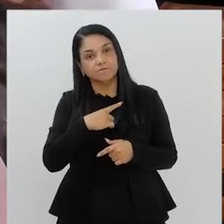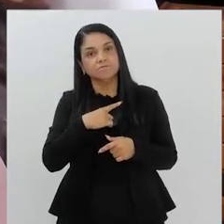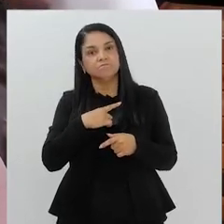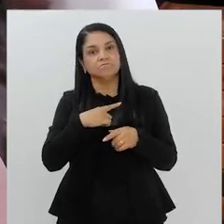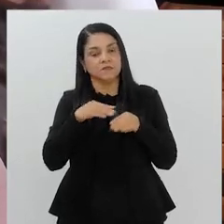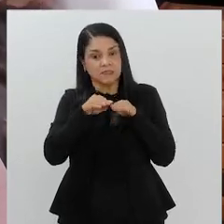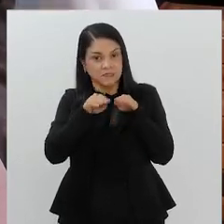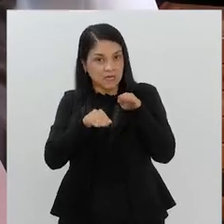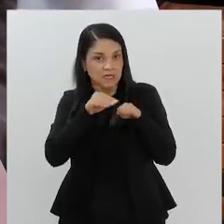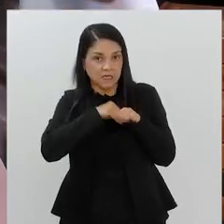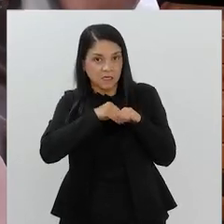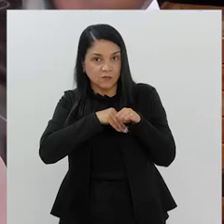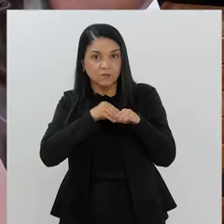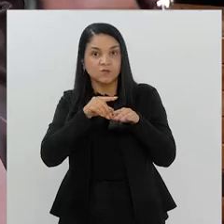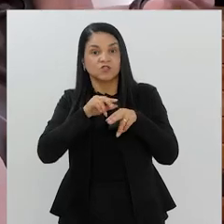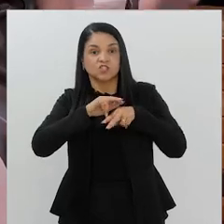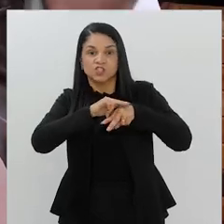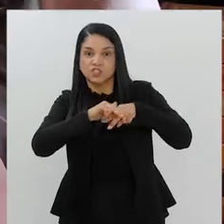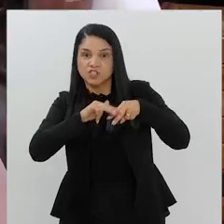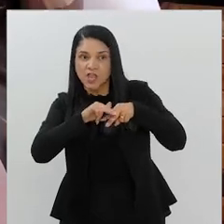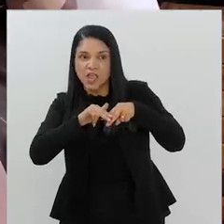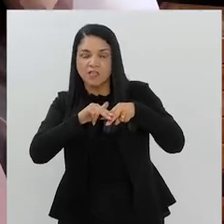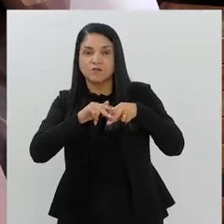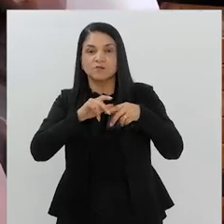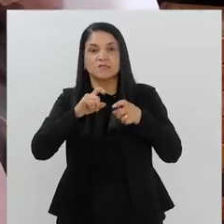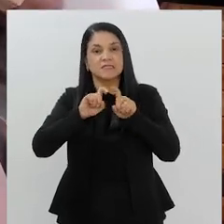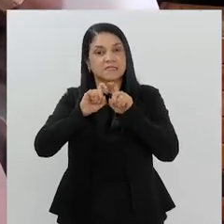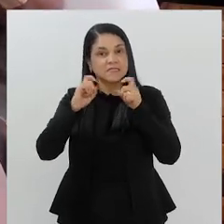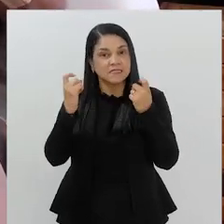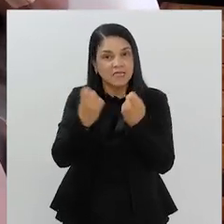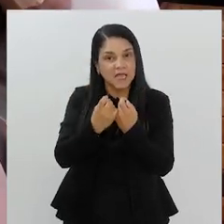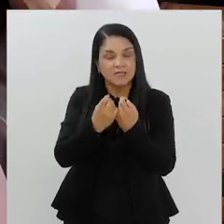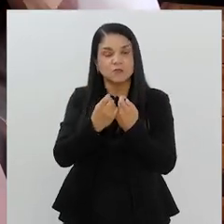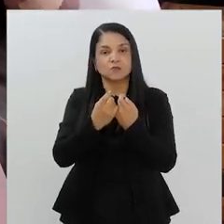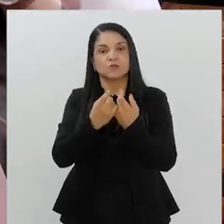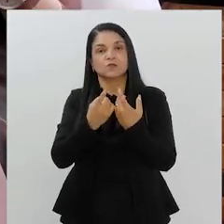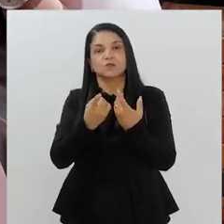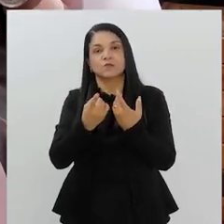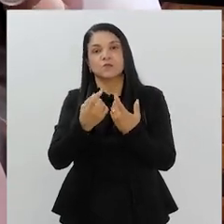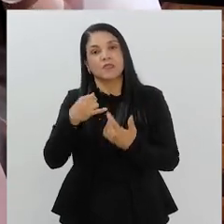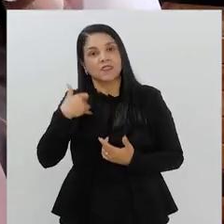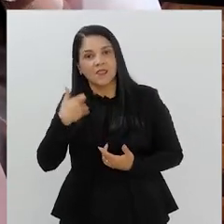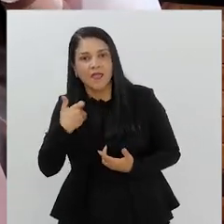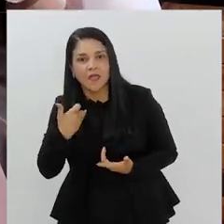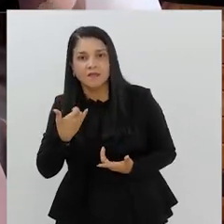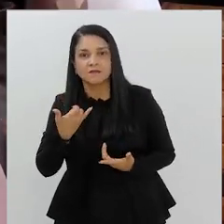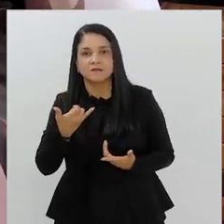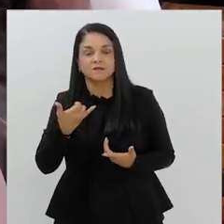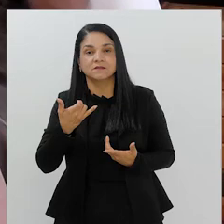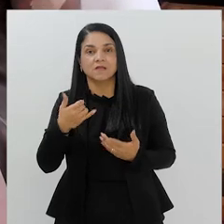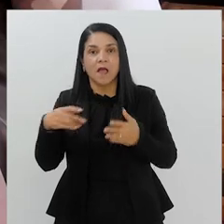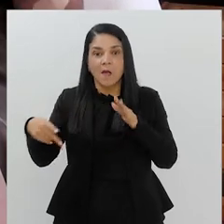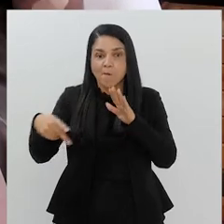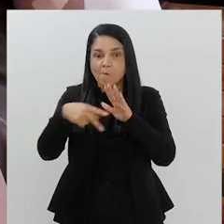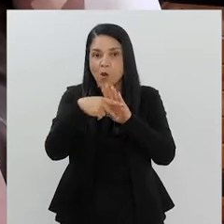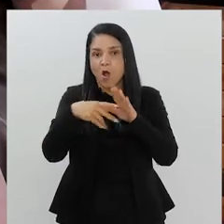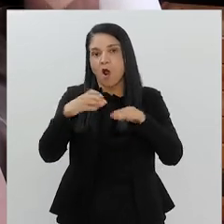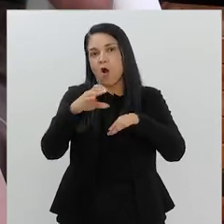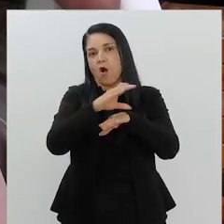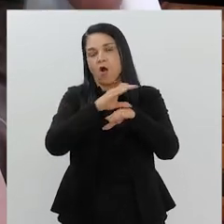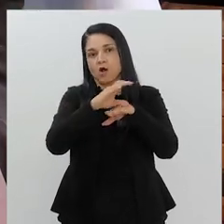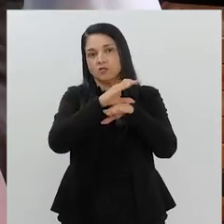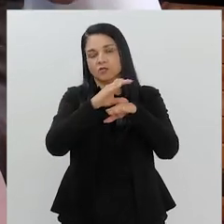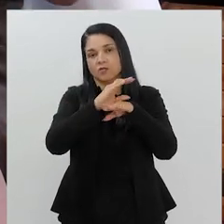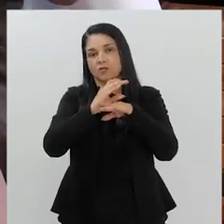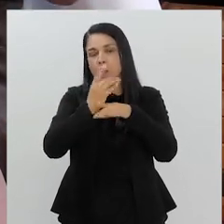decorrentes né de uma diferenciação de gênero sexo de idade né então a a própria constituição